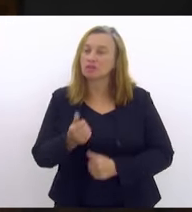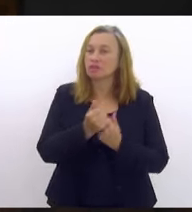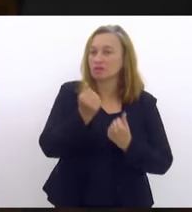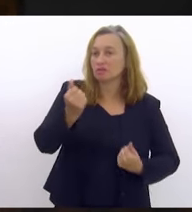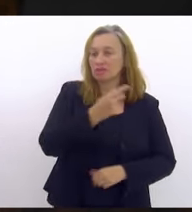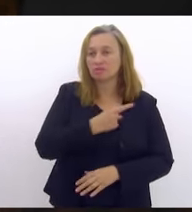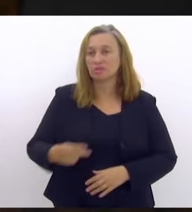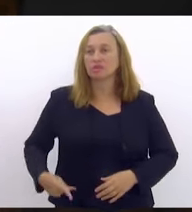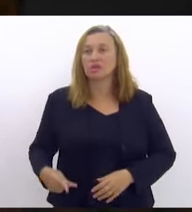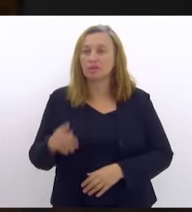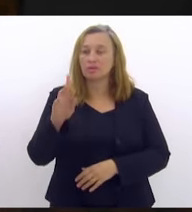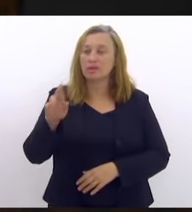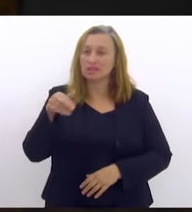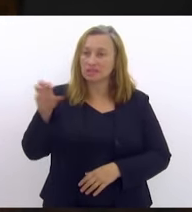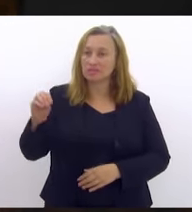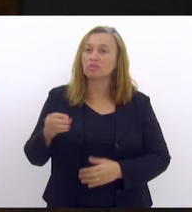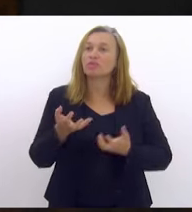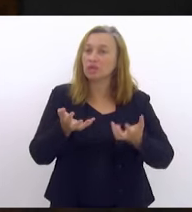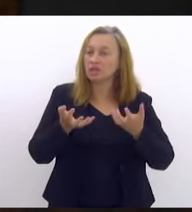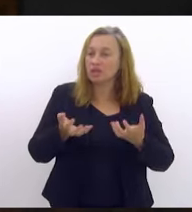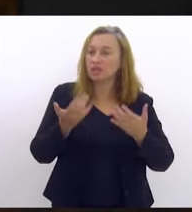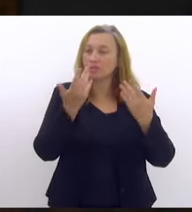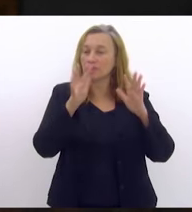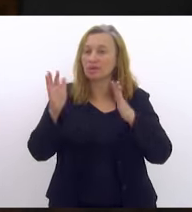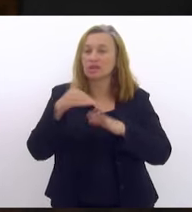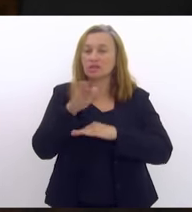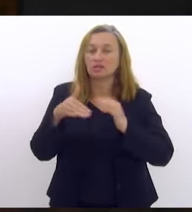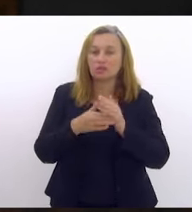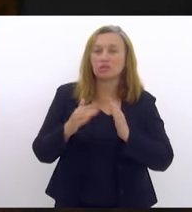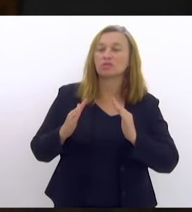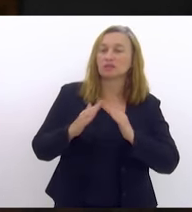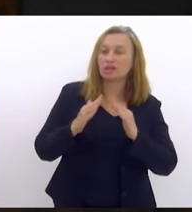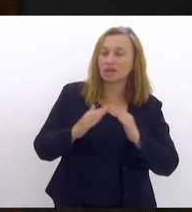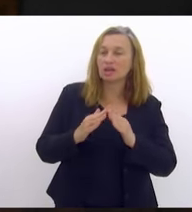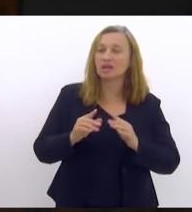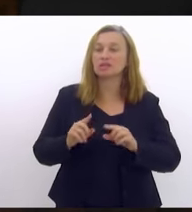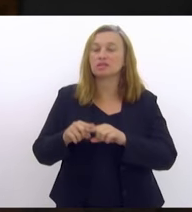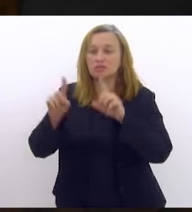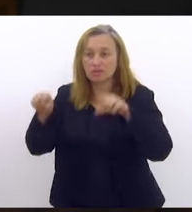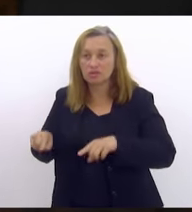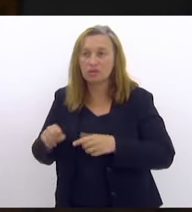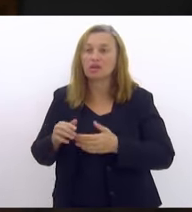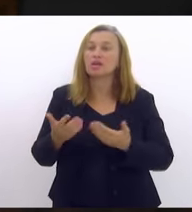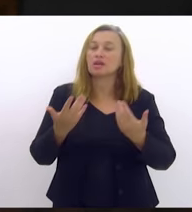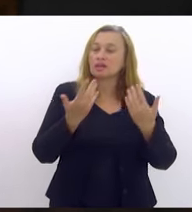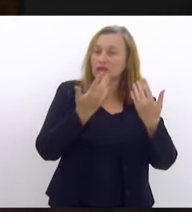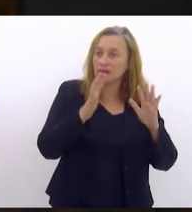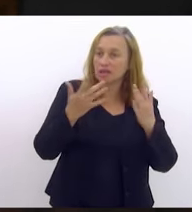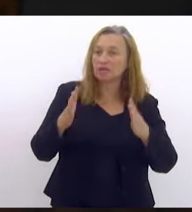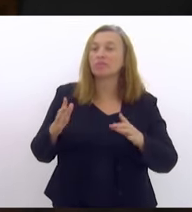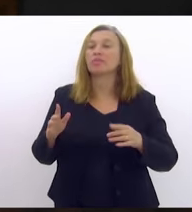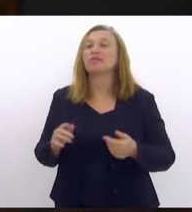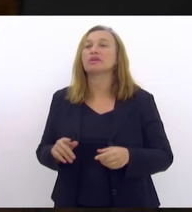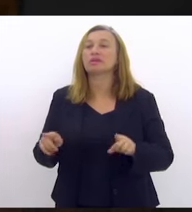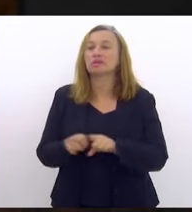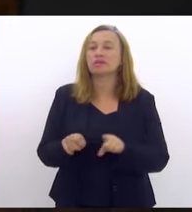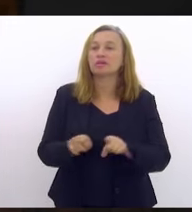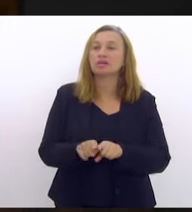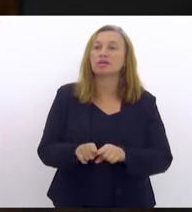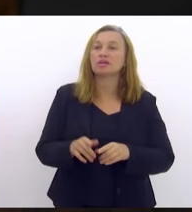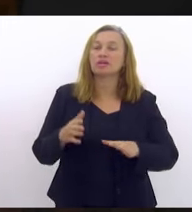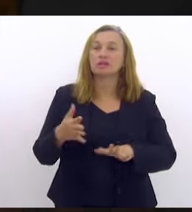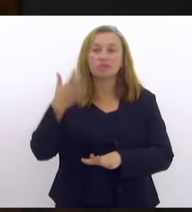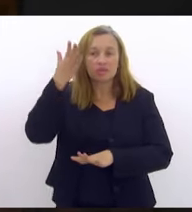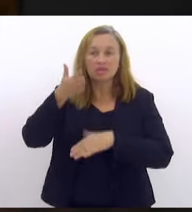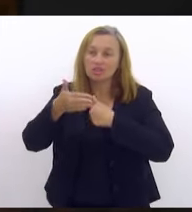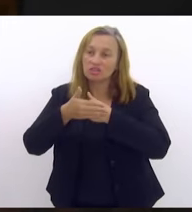vice-presidente Pedro Brazão. Queria saudar toda a casa, todos os colaboradores. Eu também gostaria de saudar aqui, mandar uma mensagem de